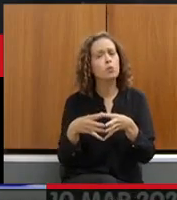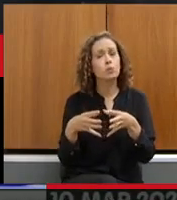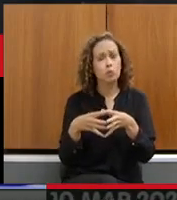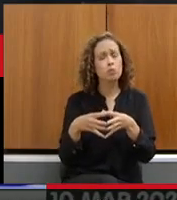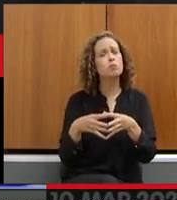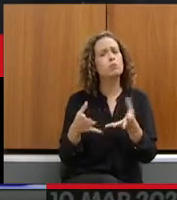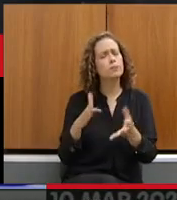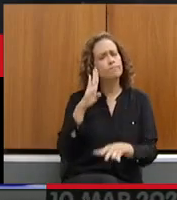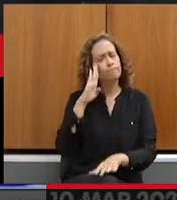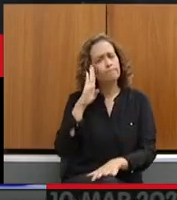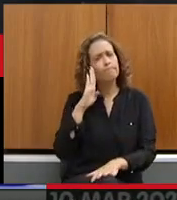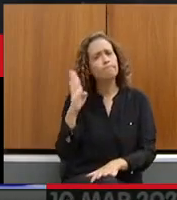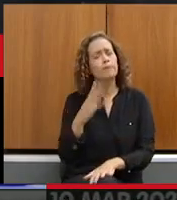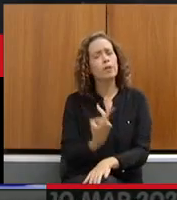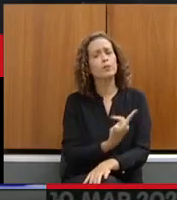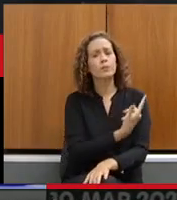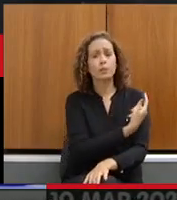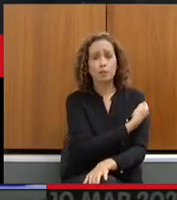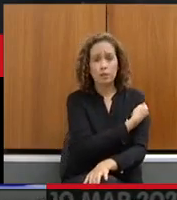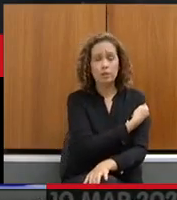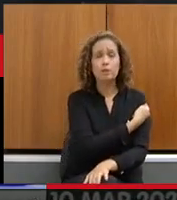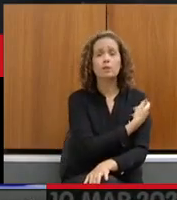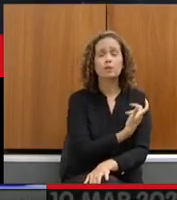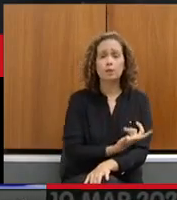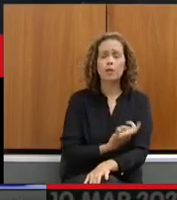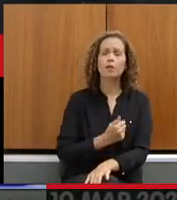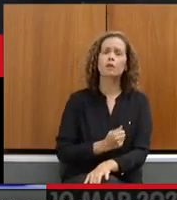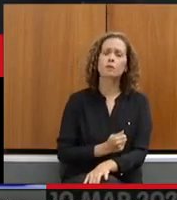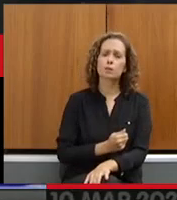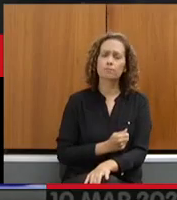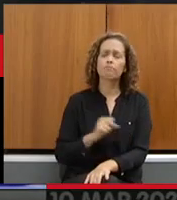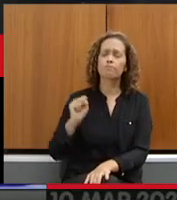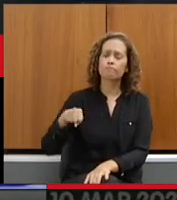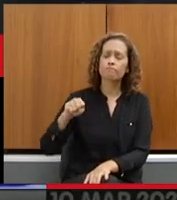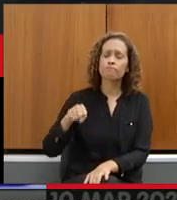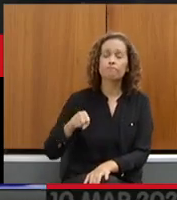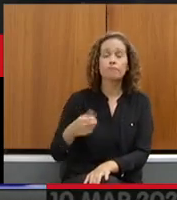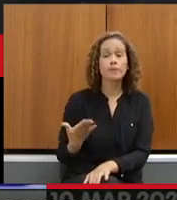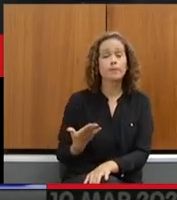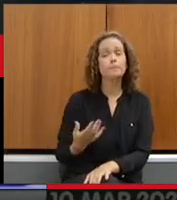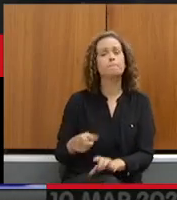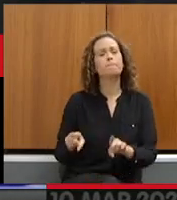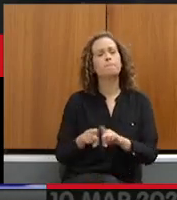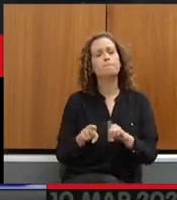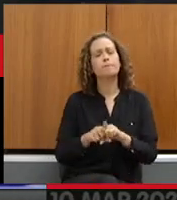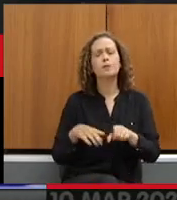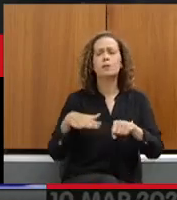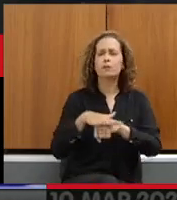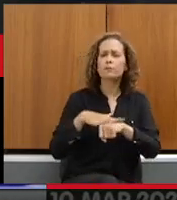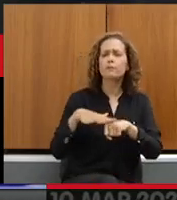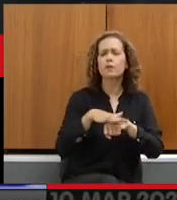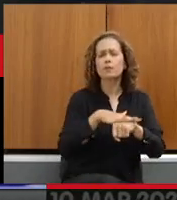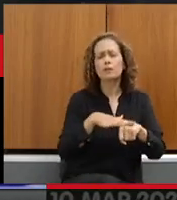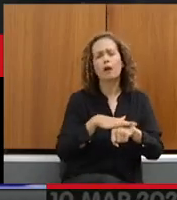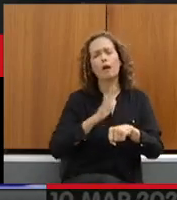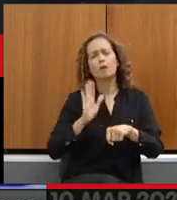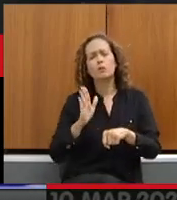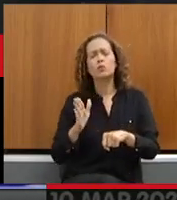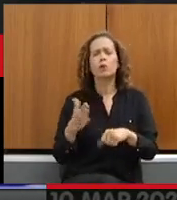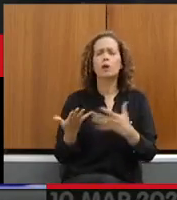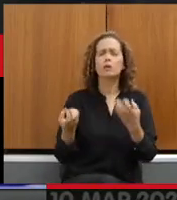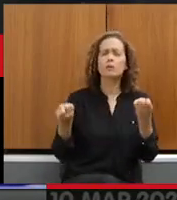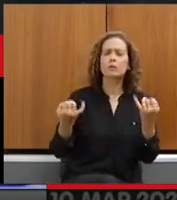grupos prioritários que serão vacinado é prioritariamente Inclusive eu tenho conversado isso com